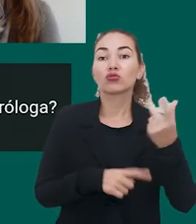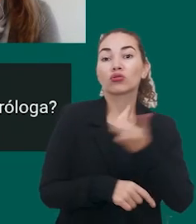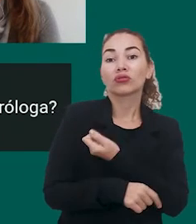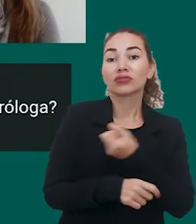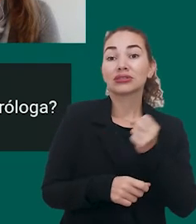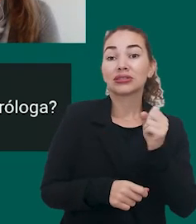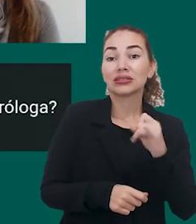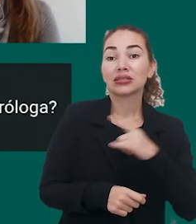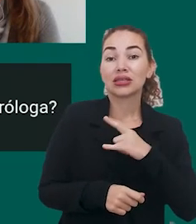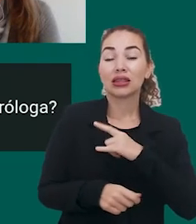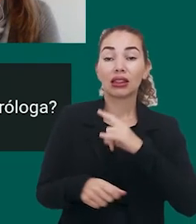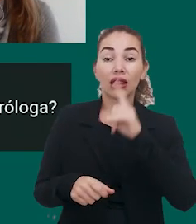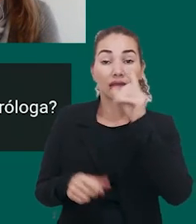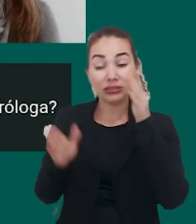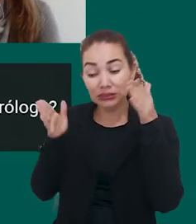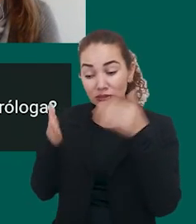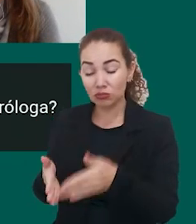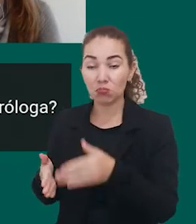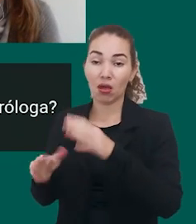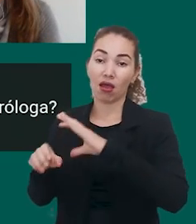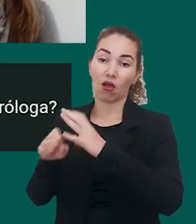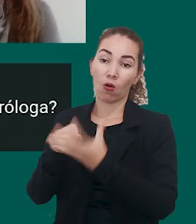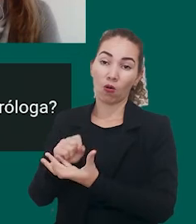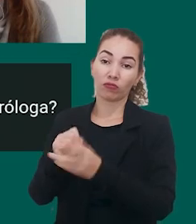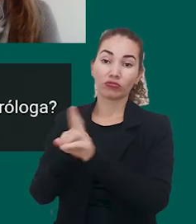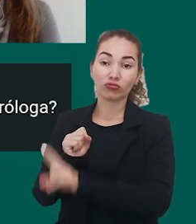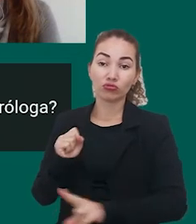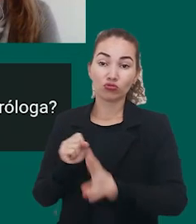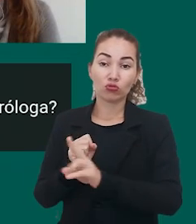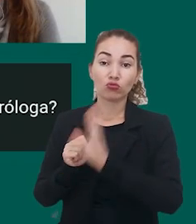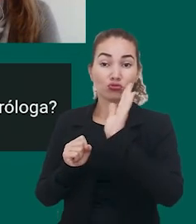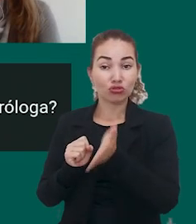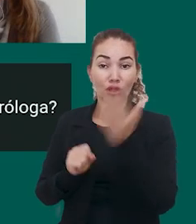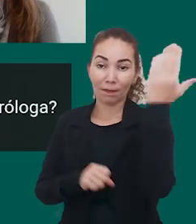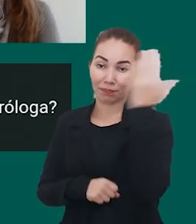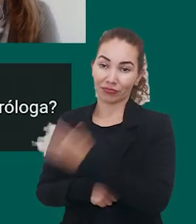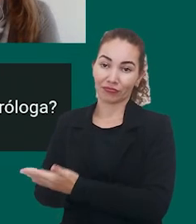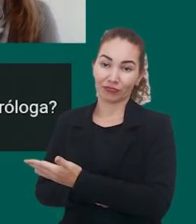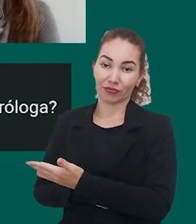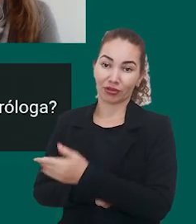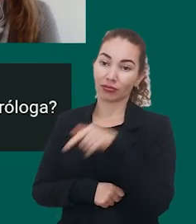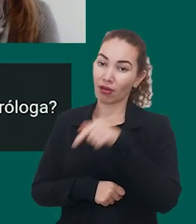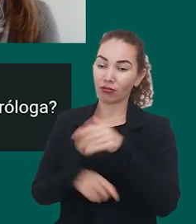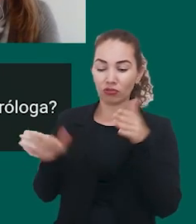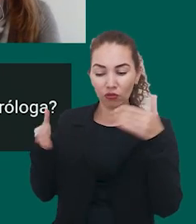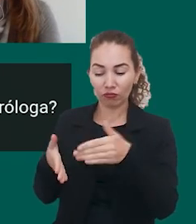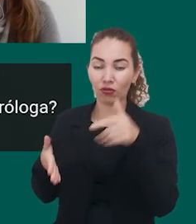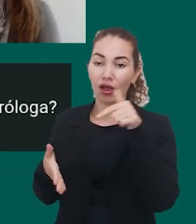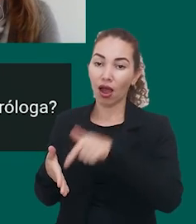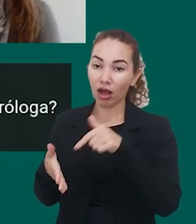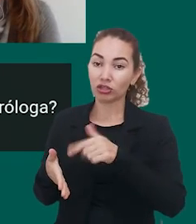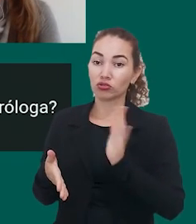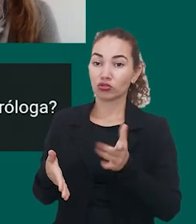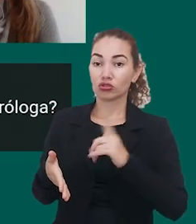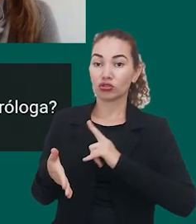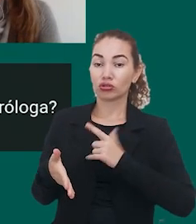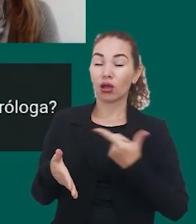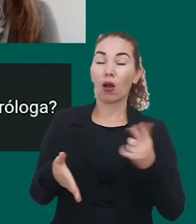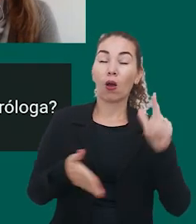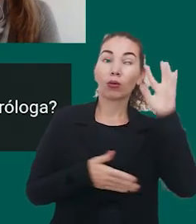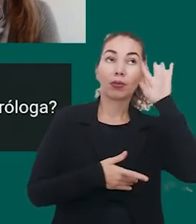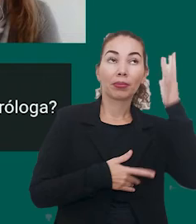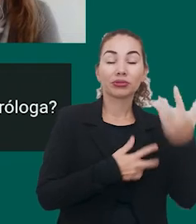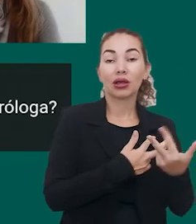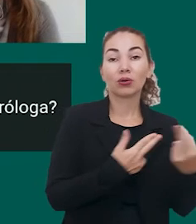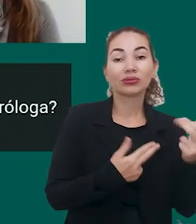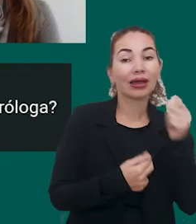vacina contra a Covid, né? Com o uso bom já aprovado. Então, vamos pensar mais no que a gente tem em mãos antes de pensar em coisas